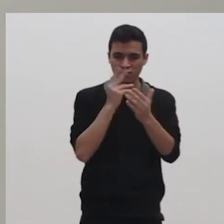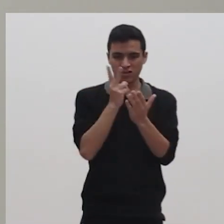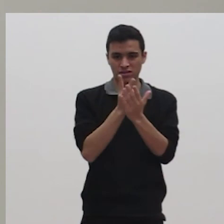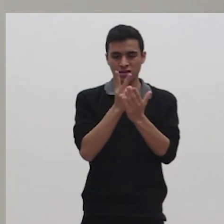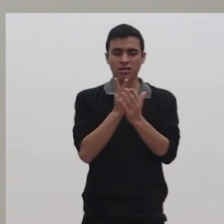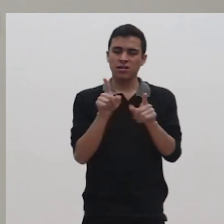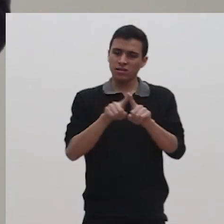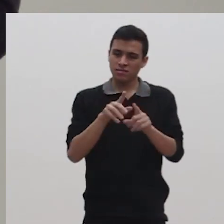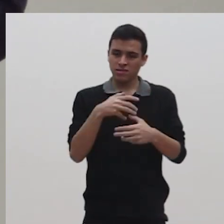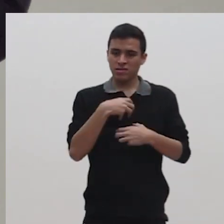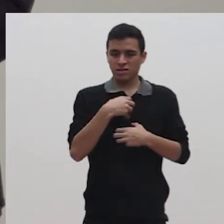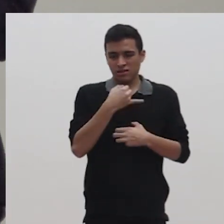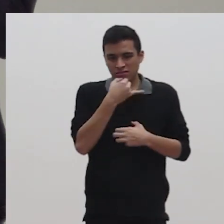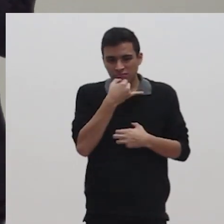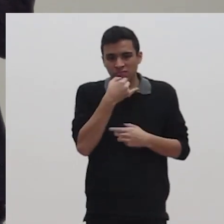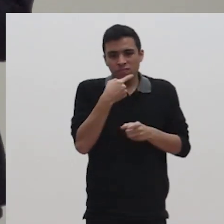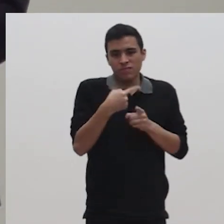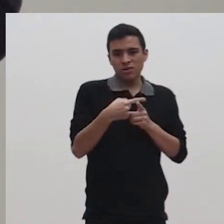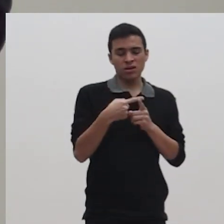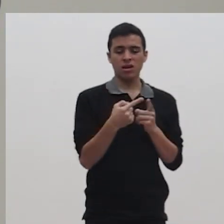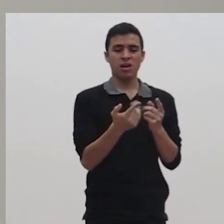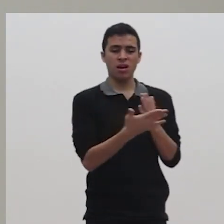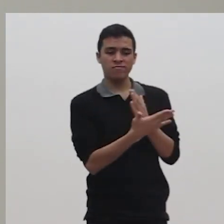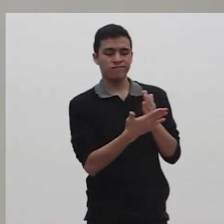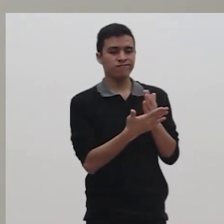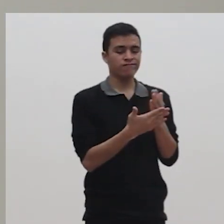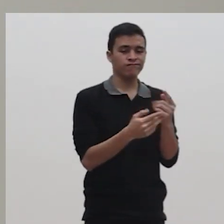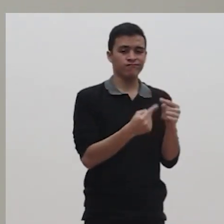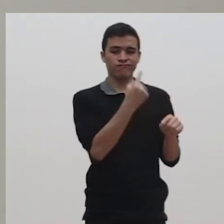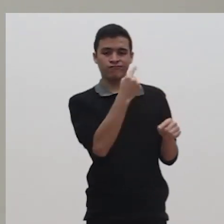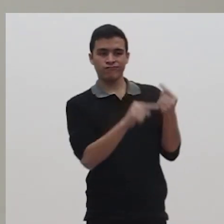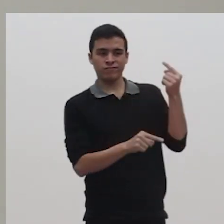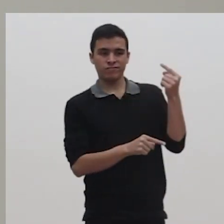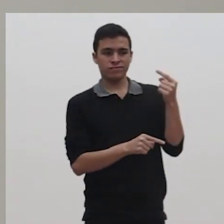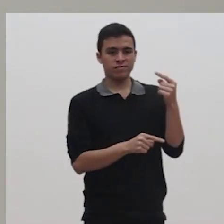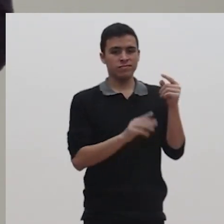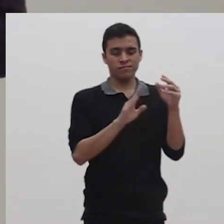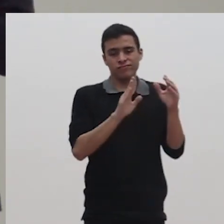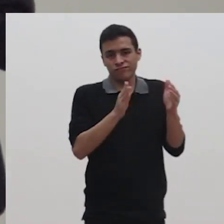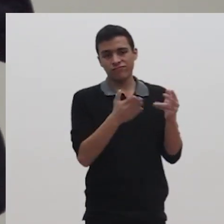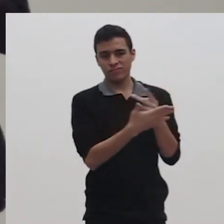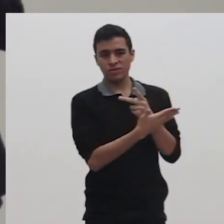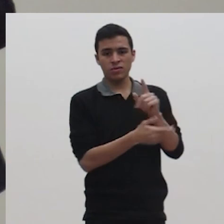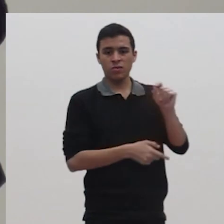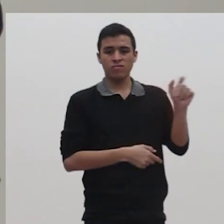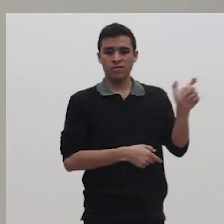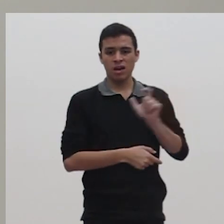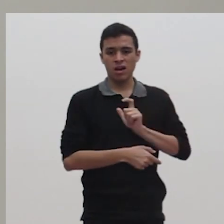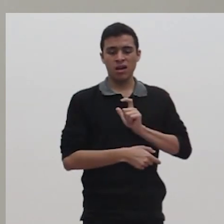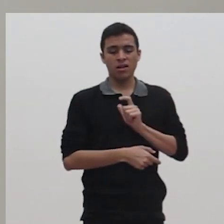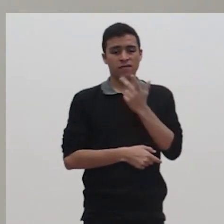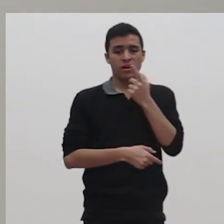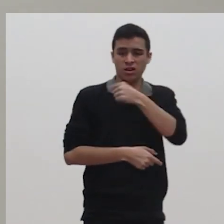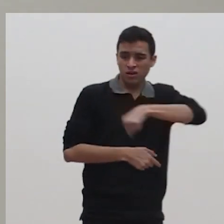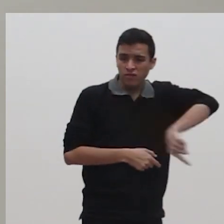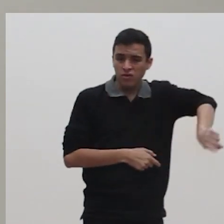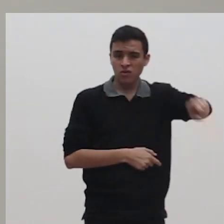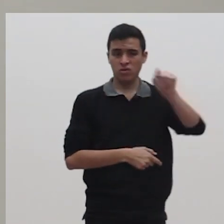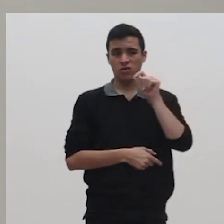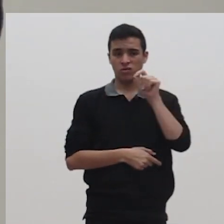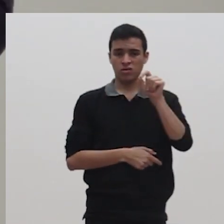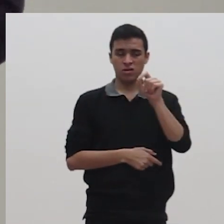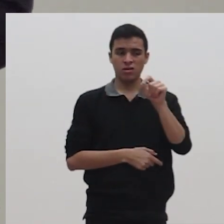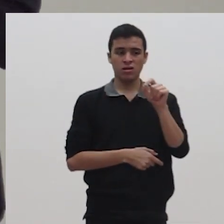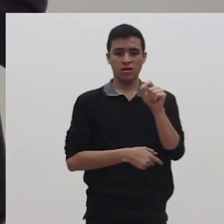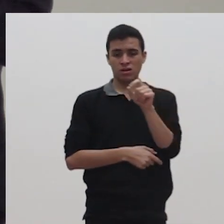uma tristeza da continuidade de certas práticas que a gente queria já terminadas. Uma delas é dizer para vocês que Sunier